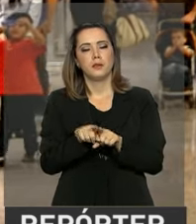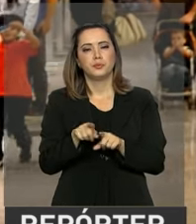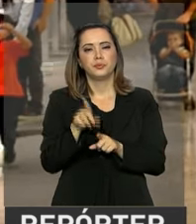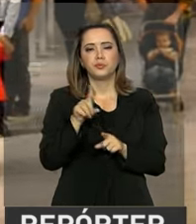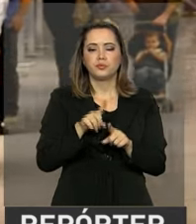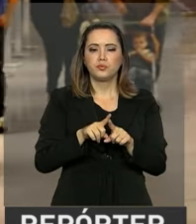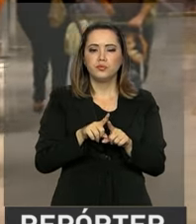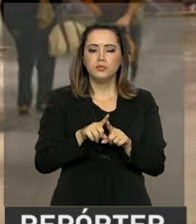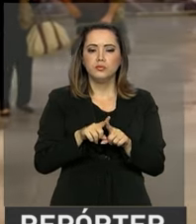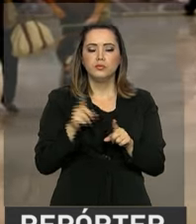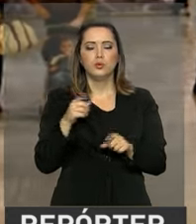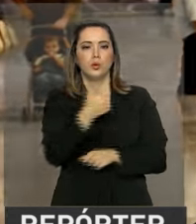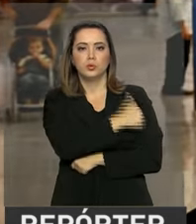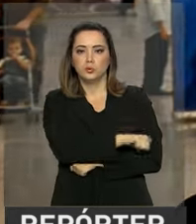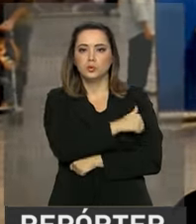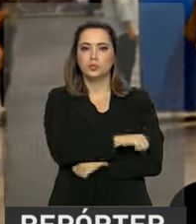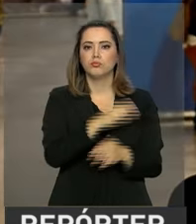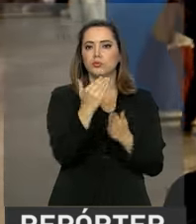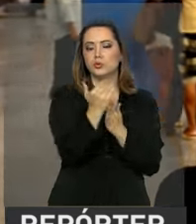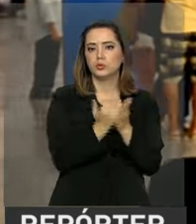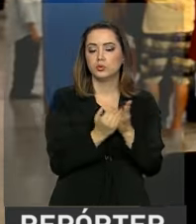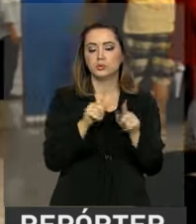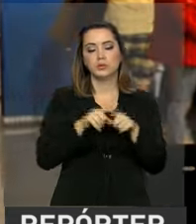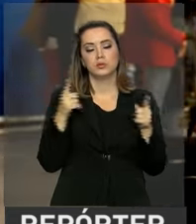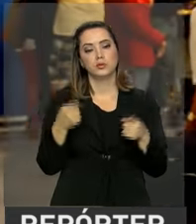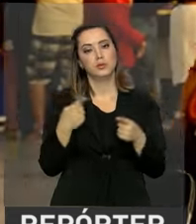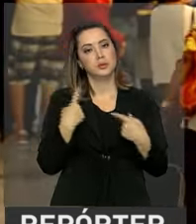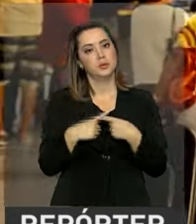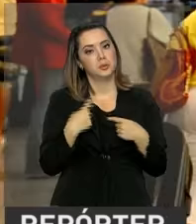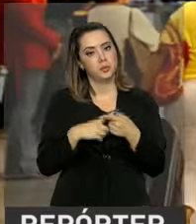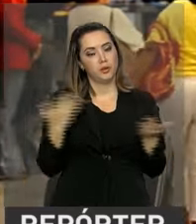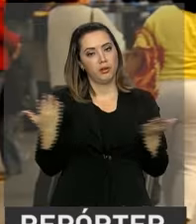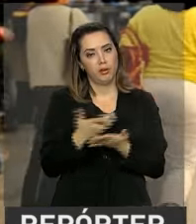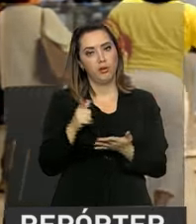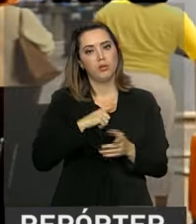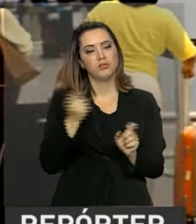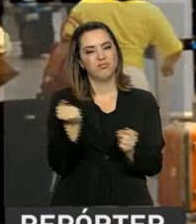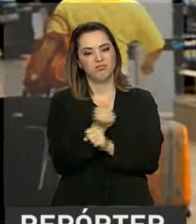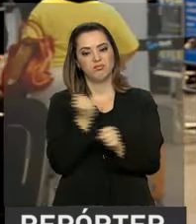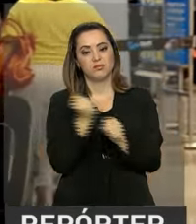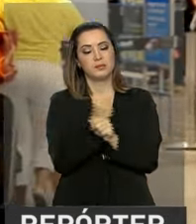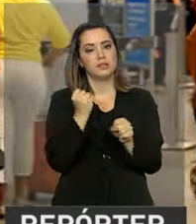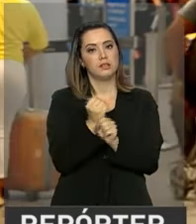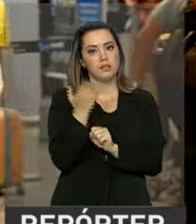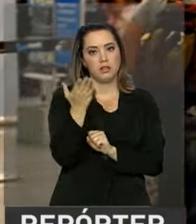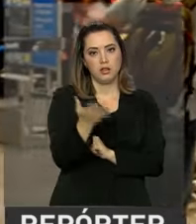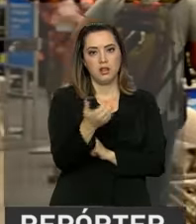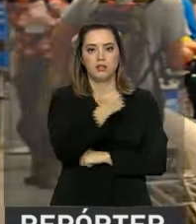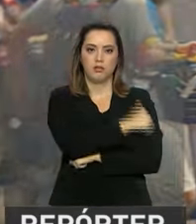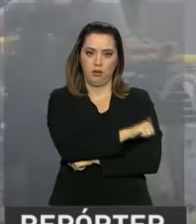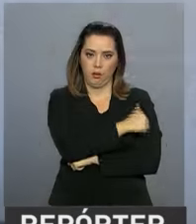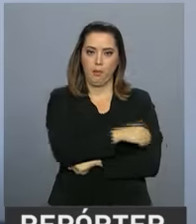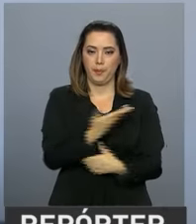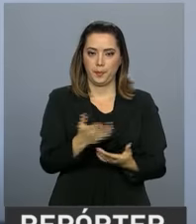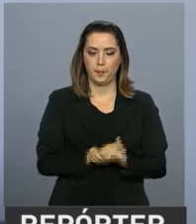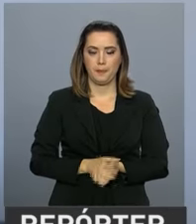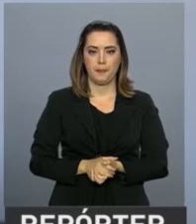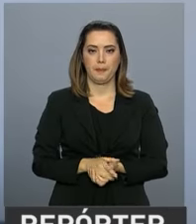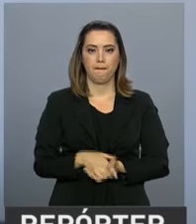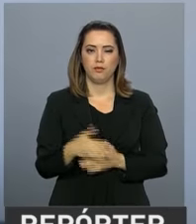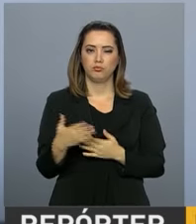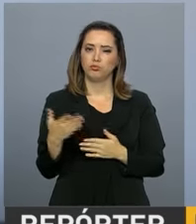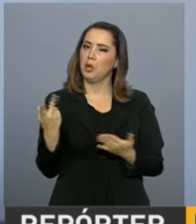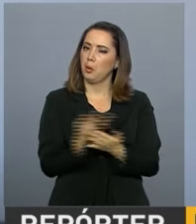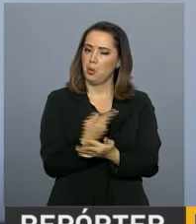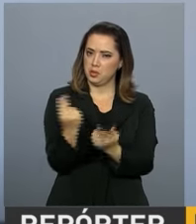de gestão aeroportuária, isso aconteceu porque as obras costumam piorar a opinião dos passageiros. Aconteceu a mesma